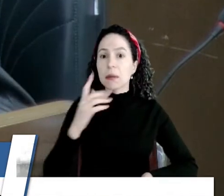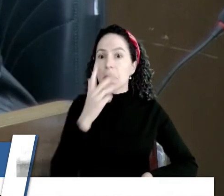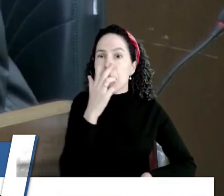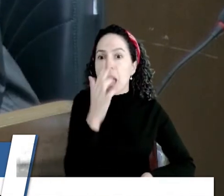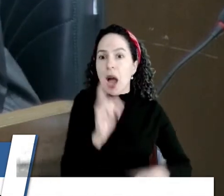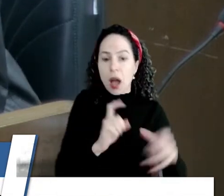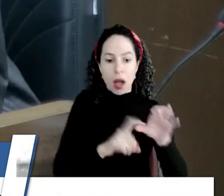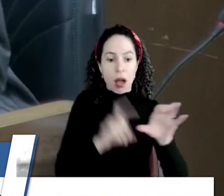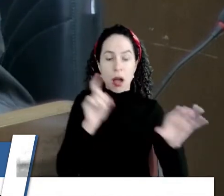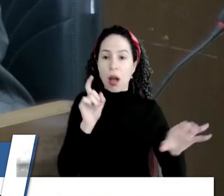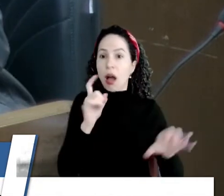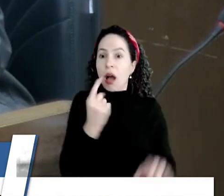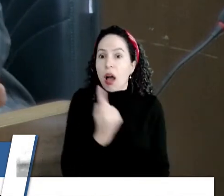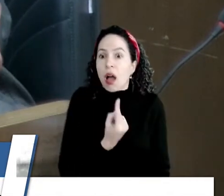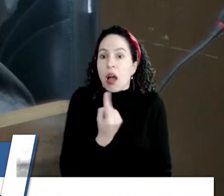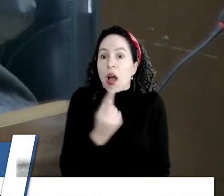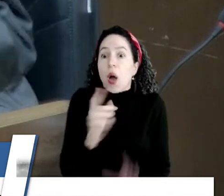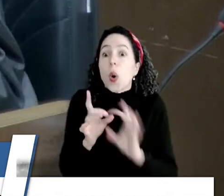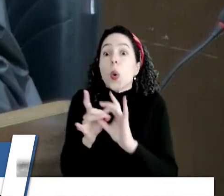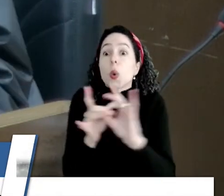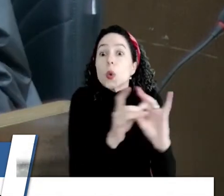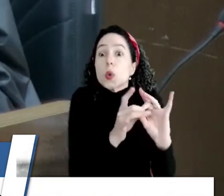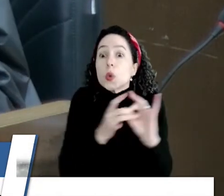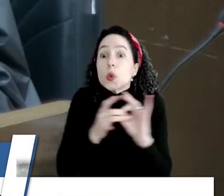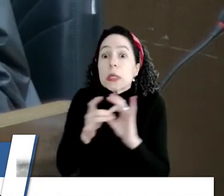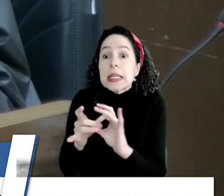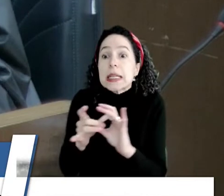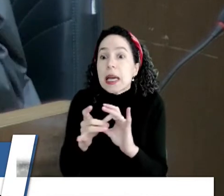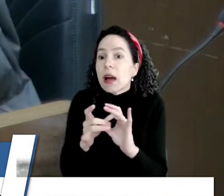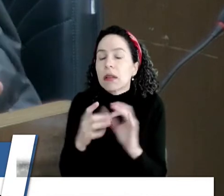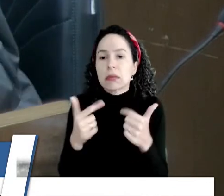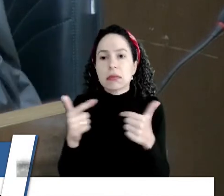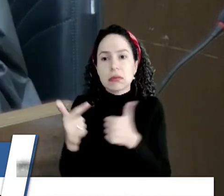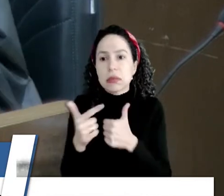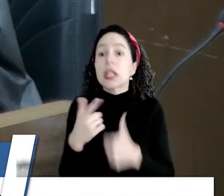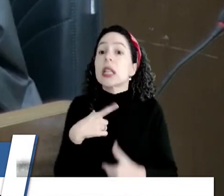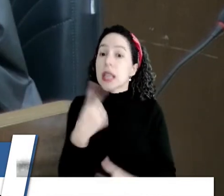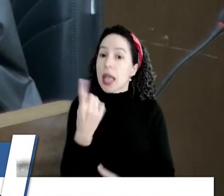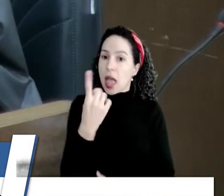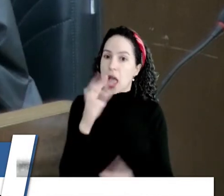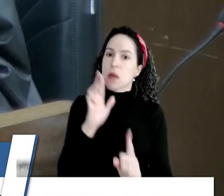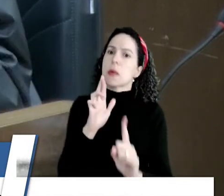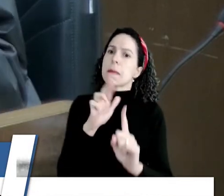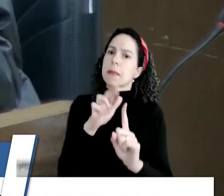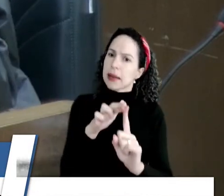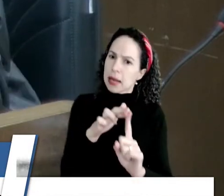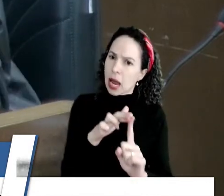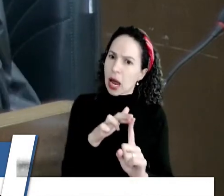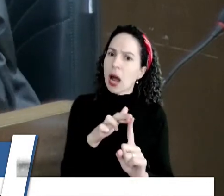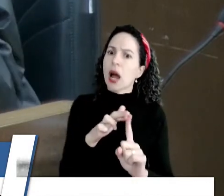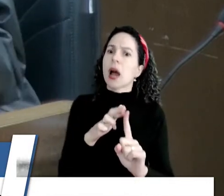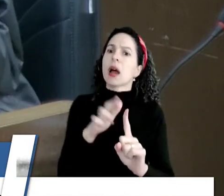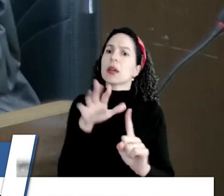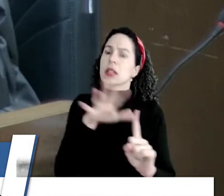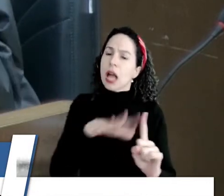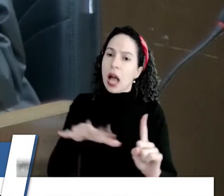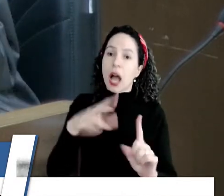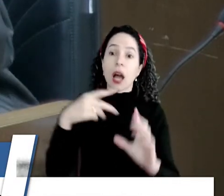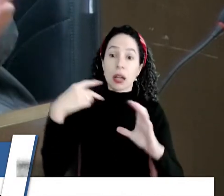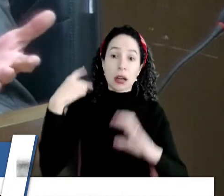traz a unidade. Já que tem um representante da causa animal dentro de uma Câmara Legislativa, por